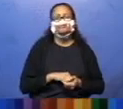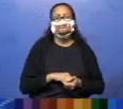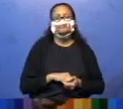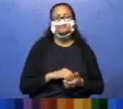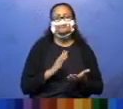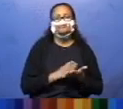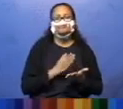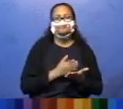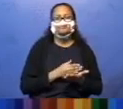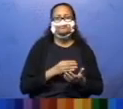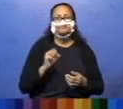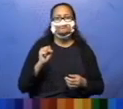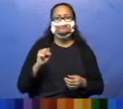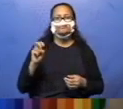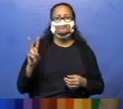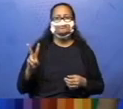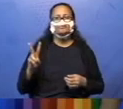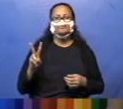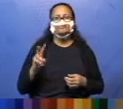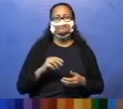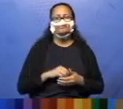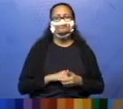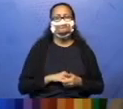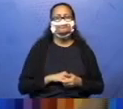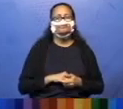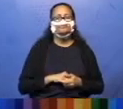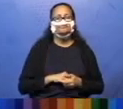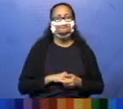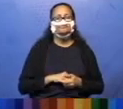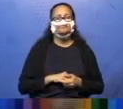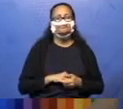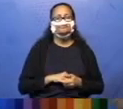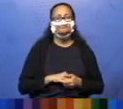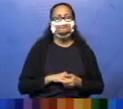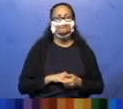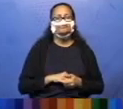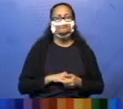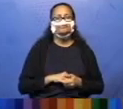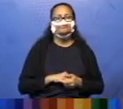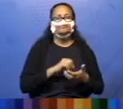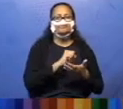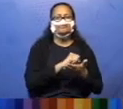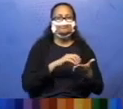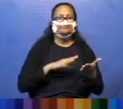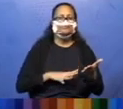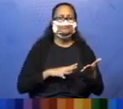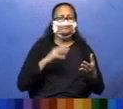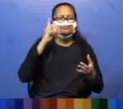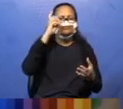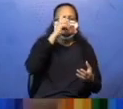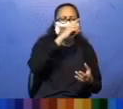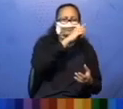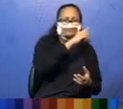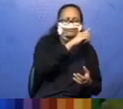Página 82, vira aí, que esse exercício está difícil.